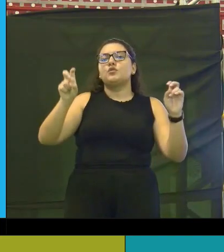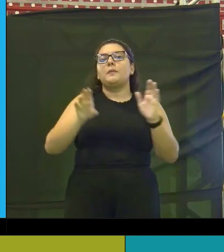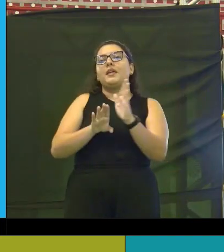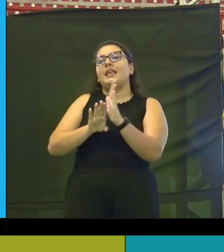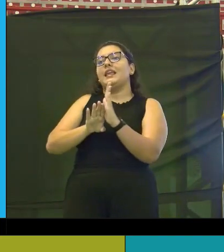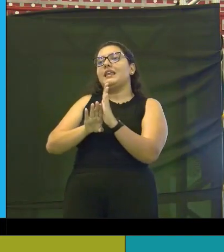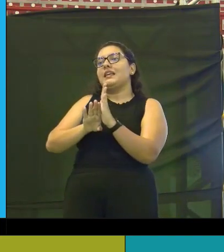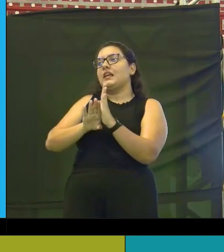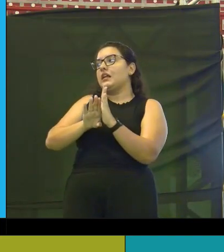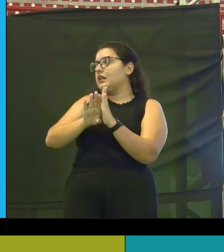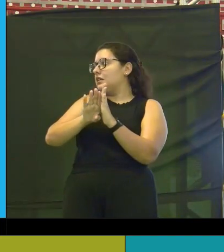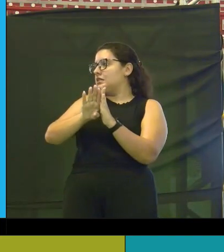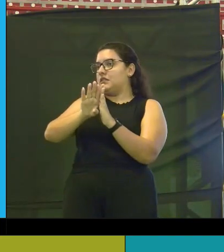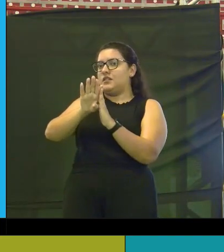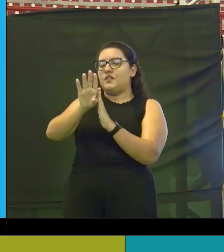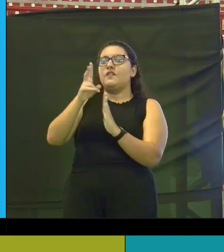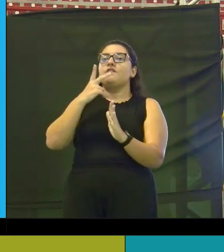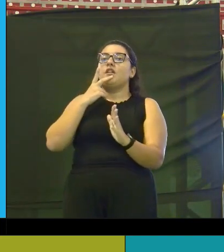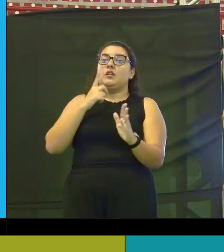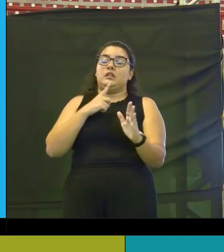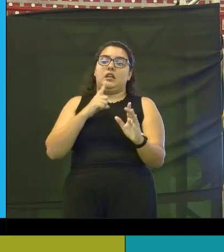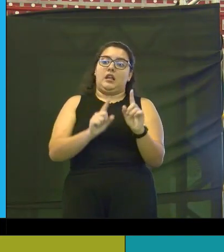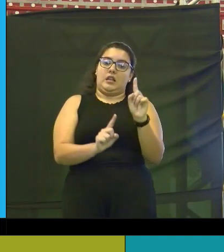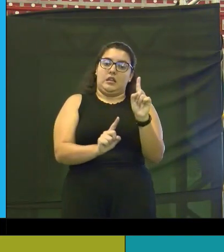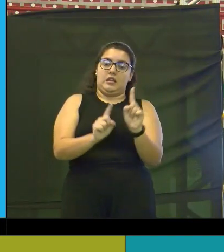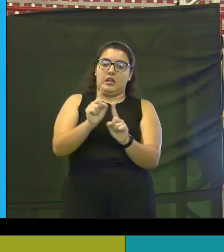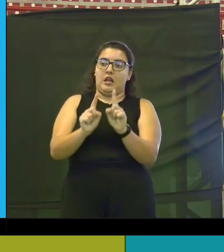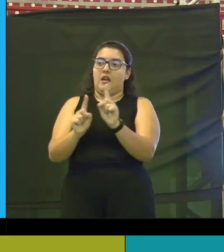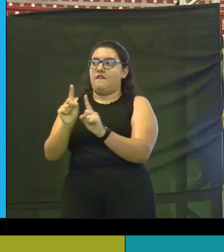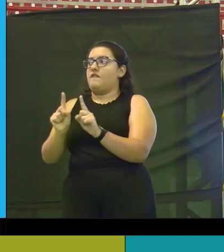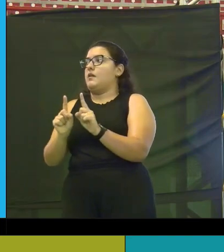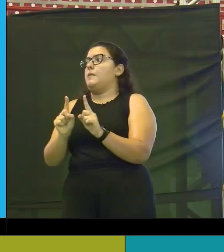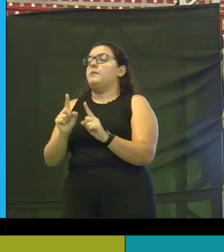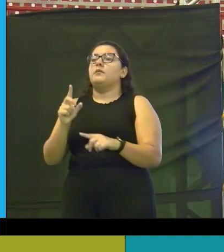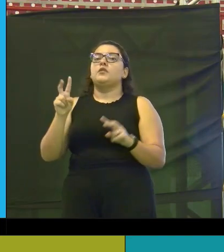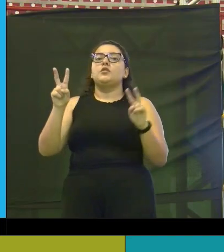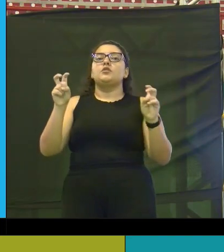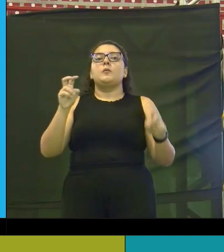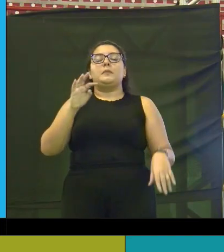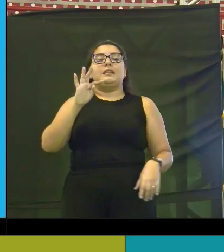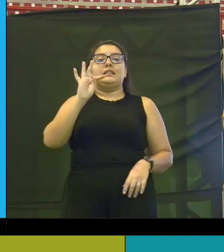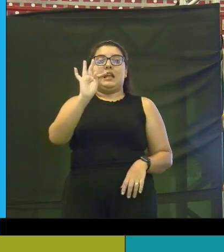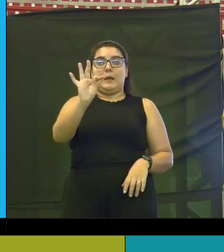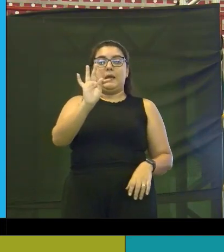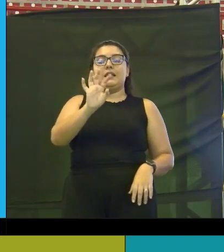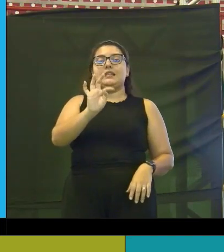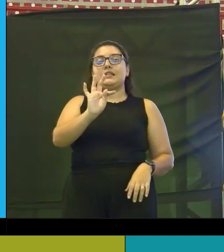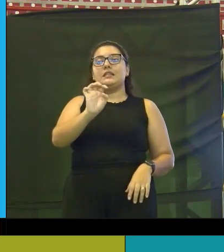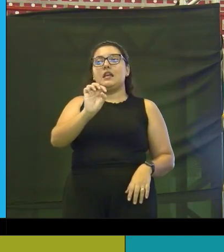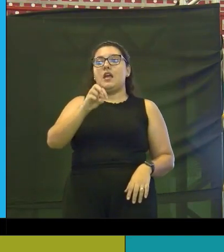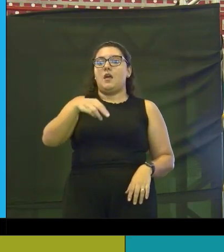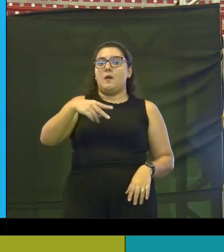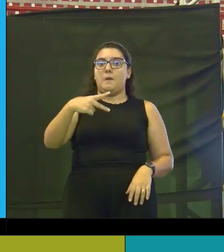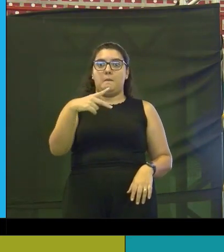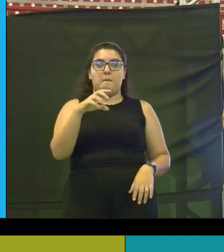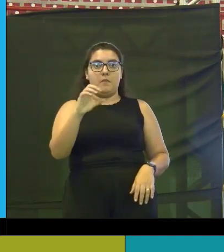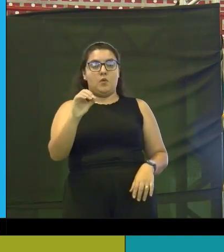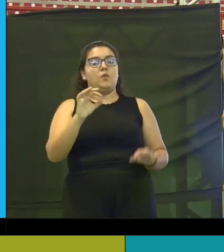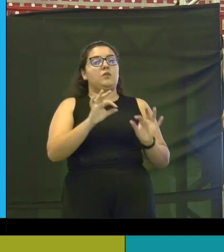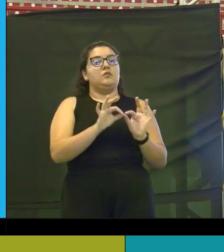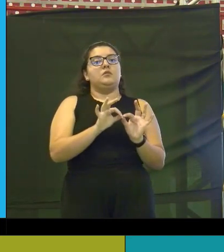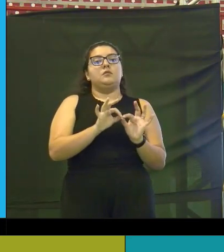inclinação? Que num gráfico da posição em função do tempo, a inclinação da